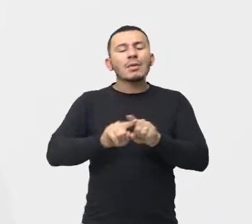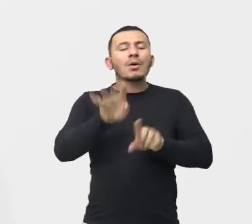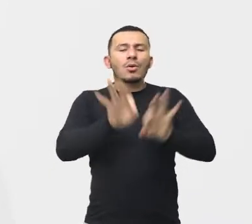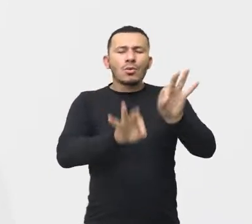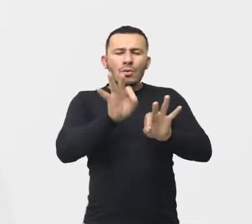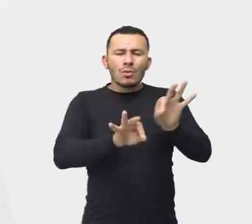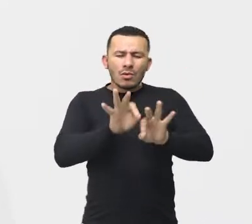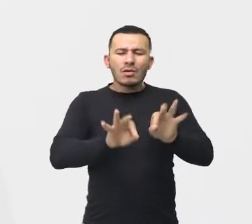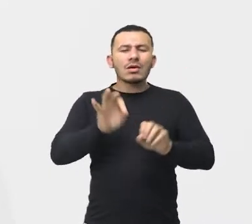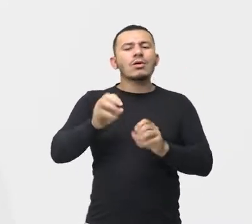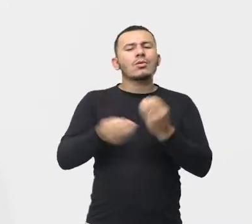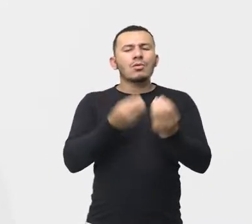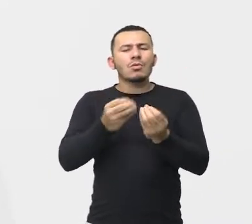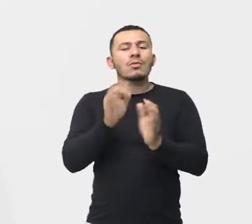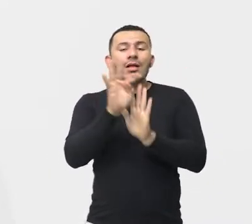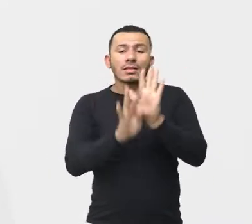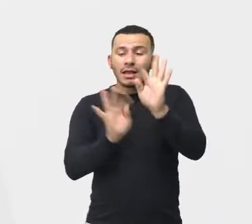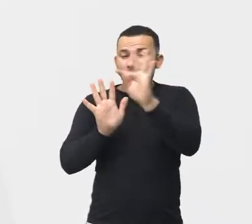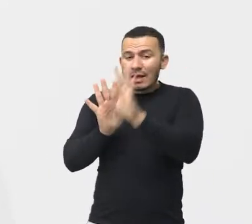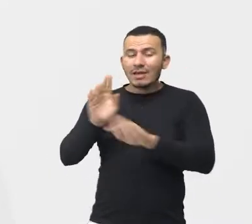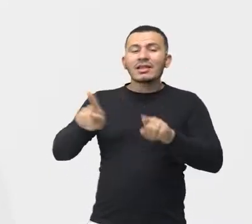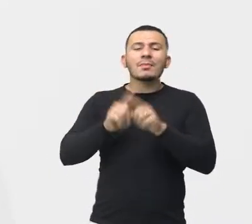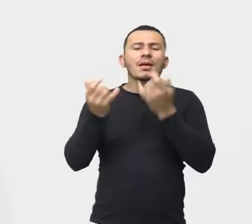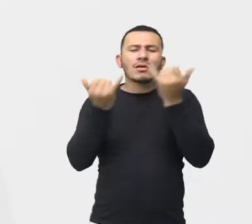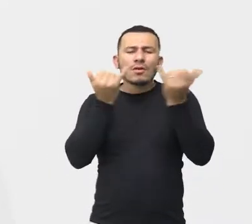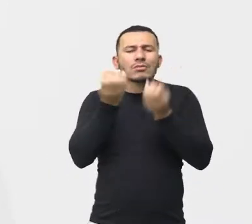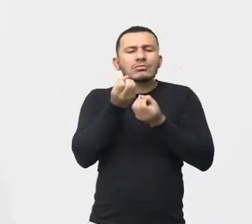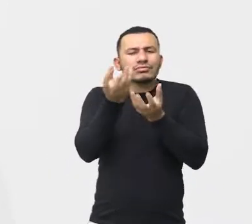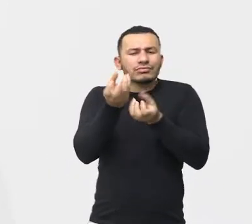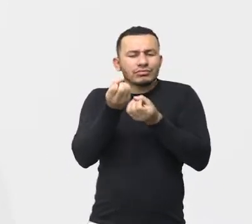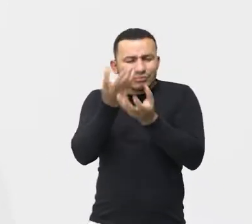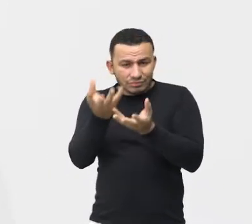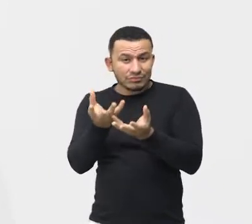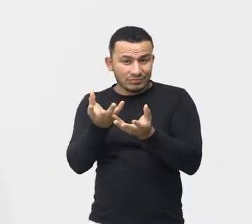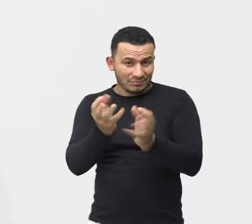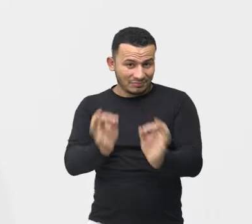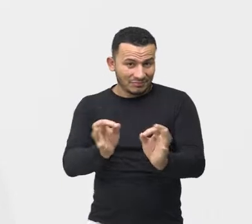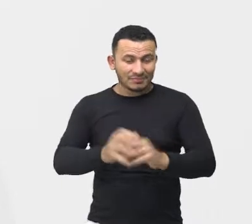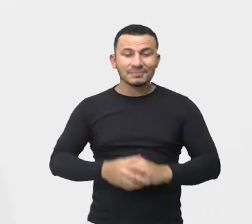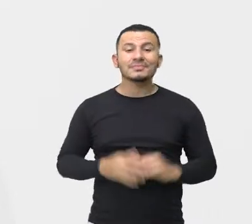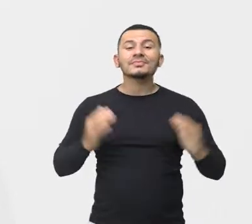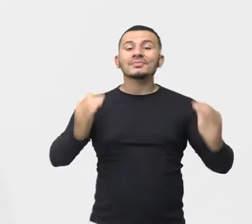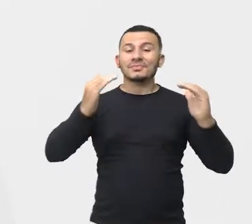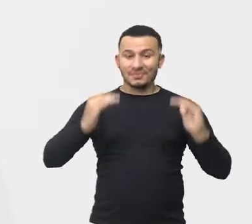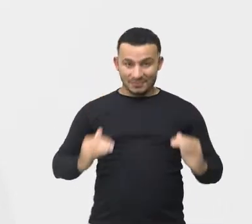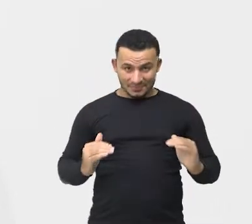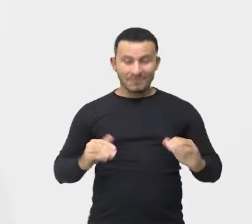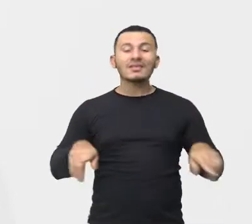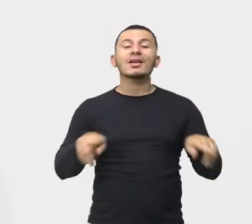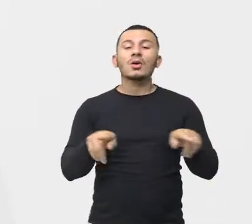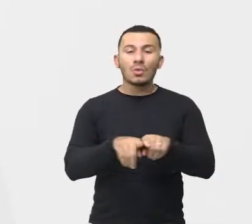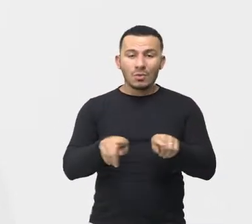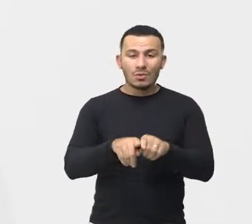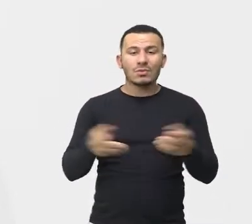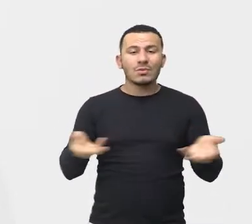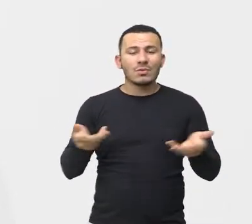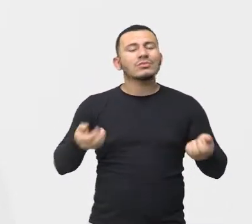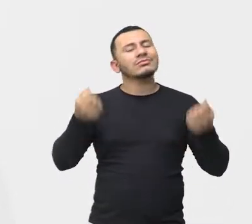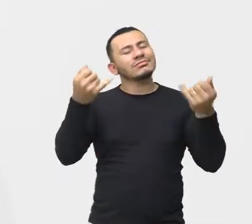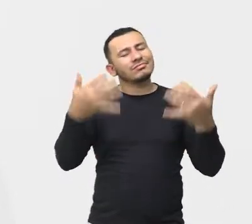produção, planejamento de textos informativos, notícias. E também